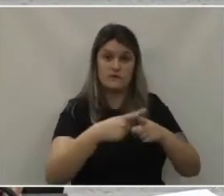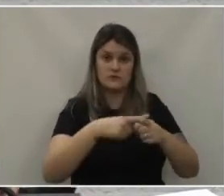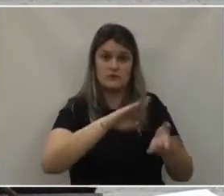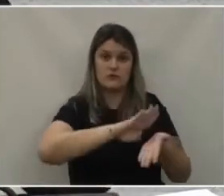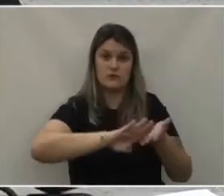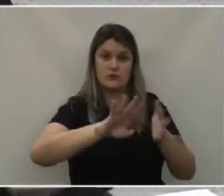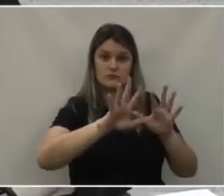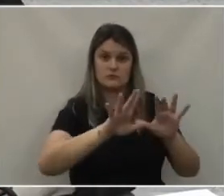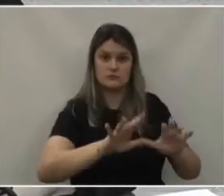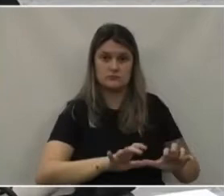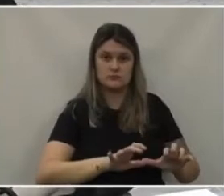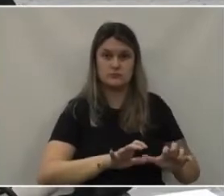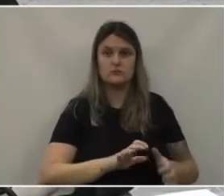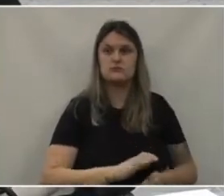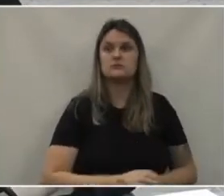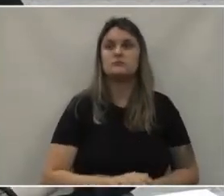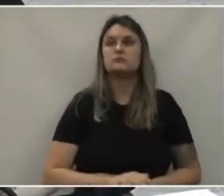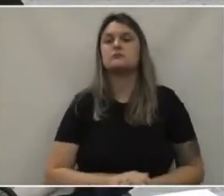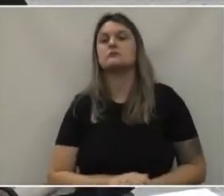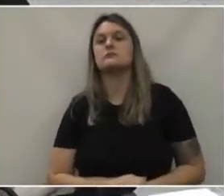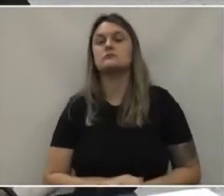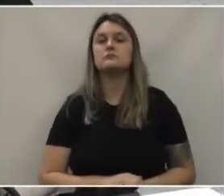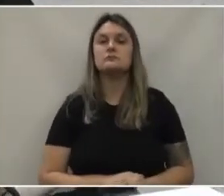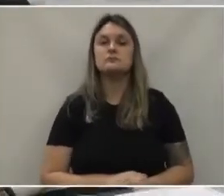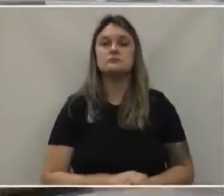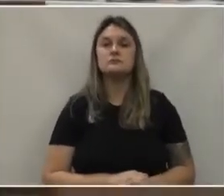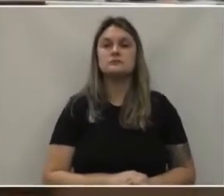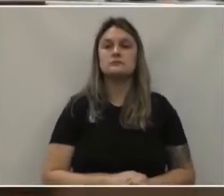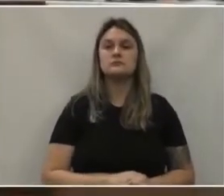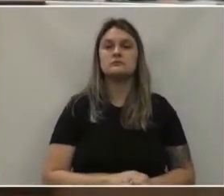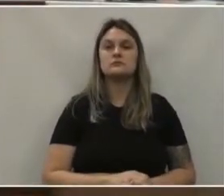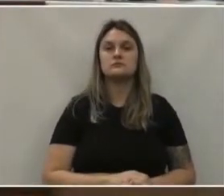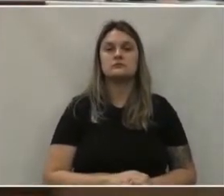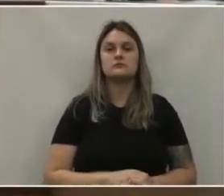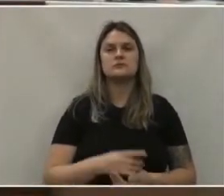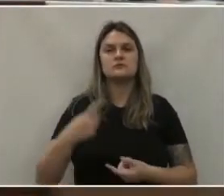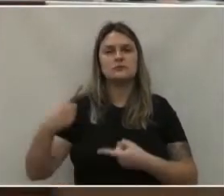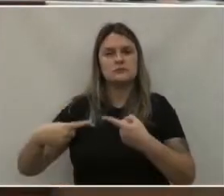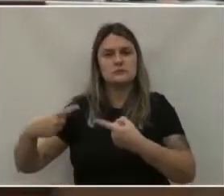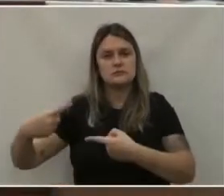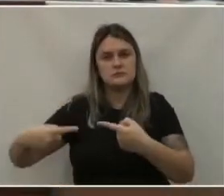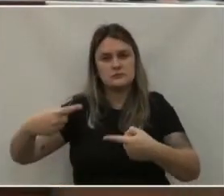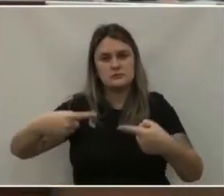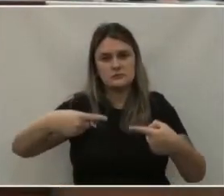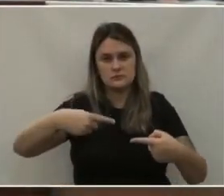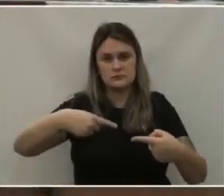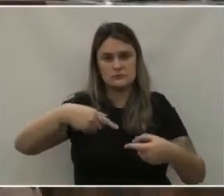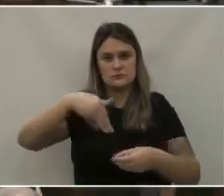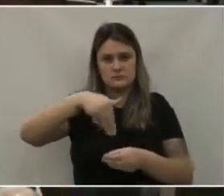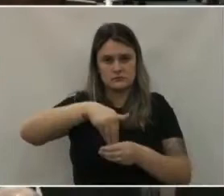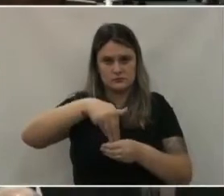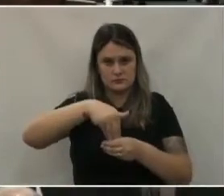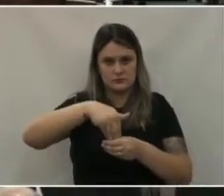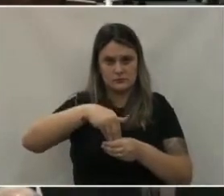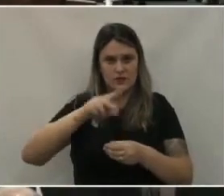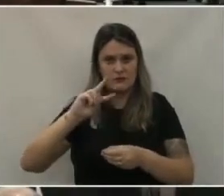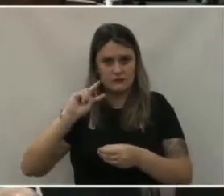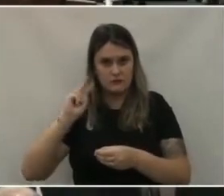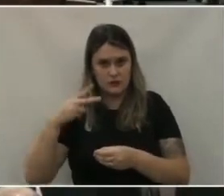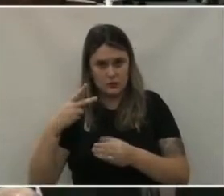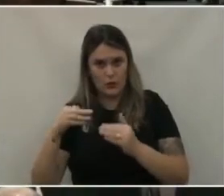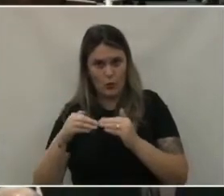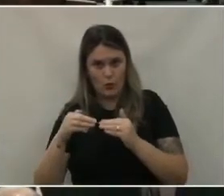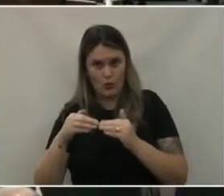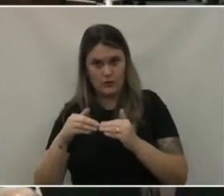com dispensa da redação final. É o parecer. Em discussão, em votação. Senhores vereadores